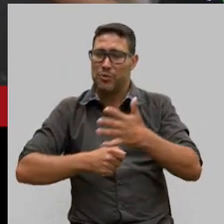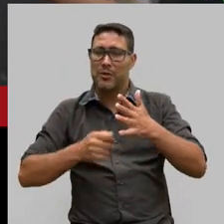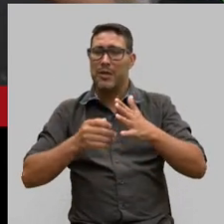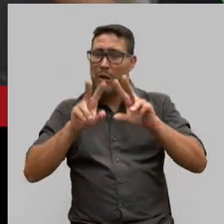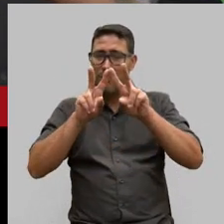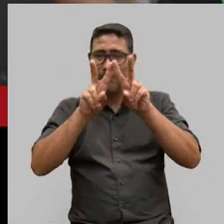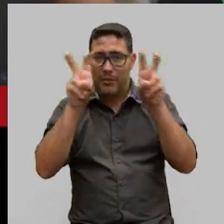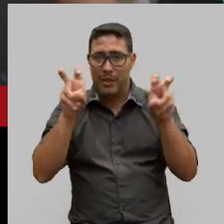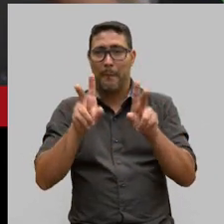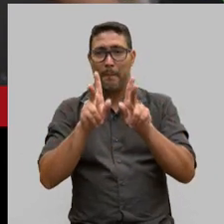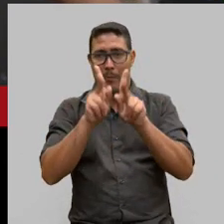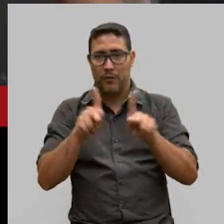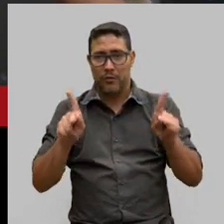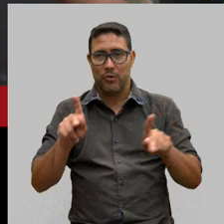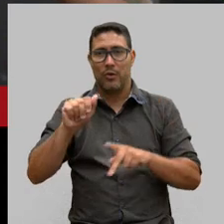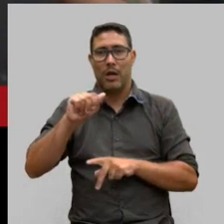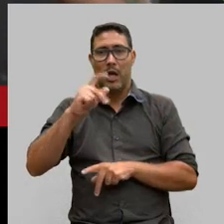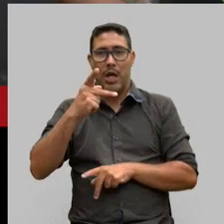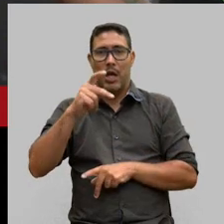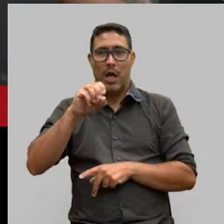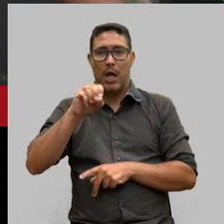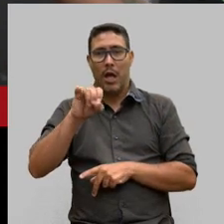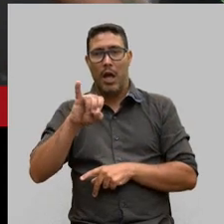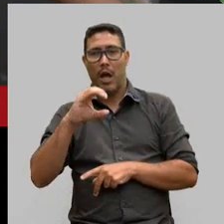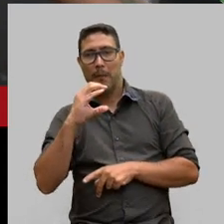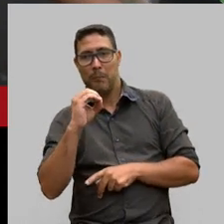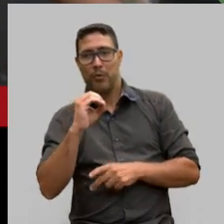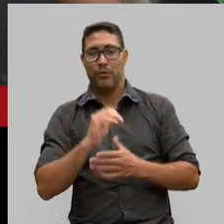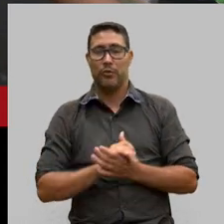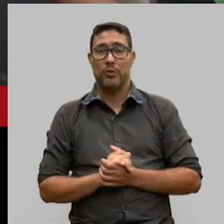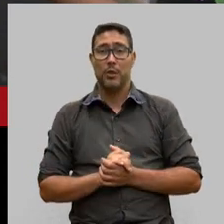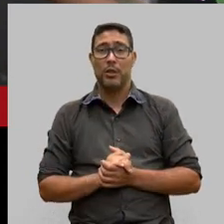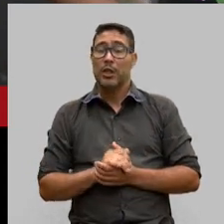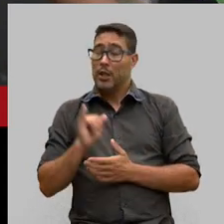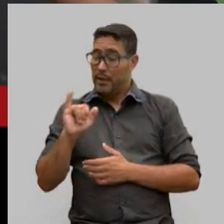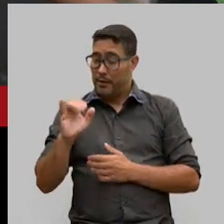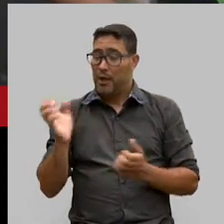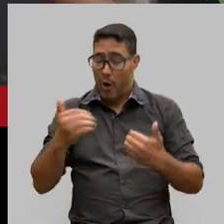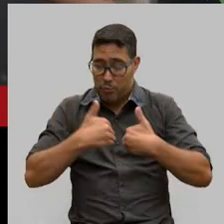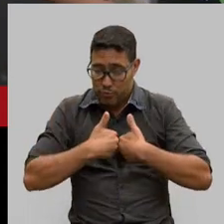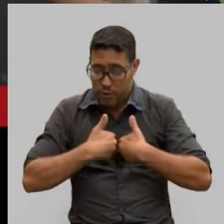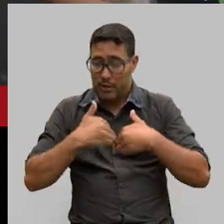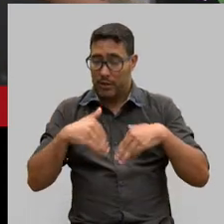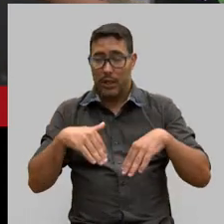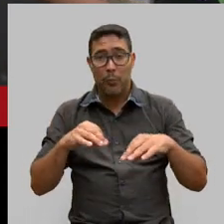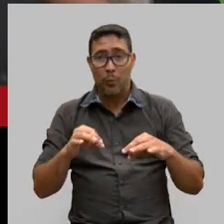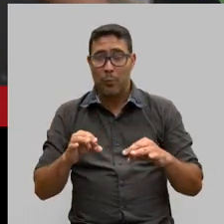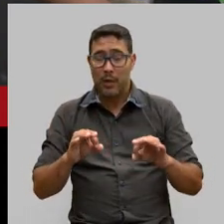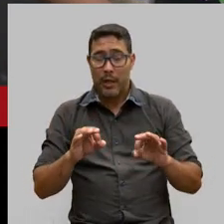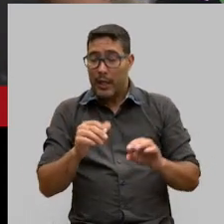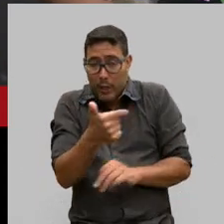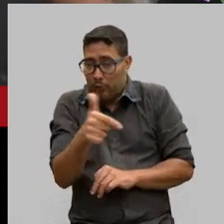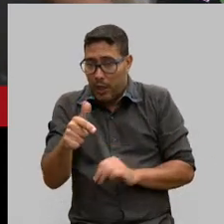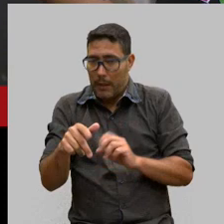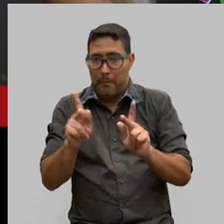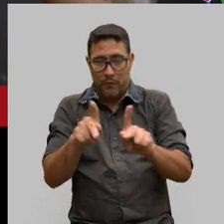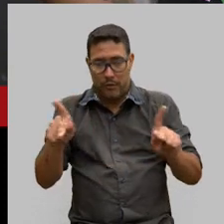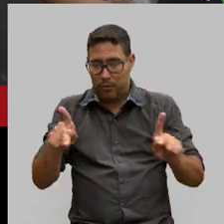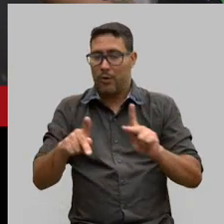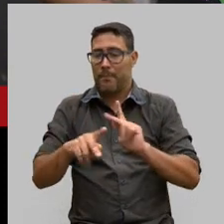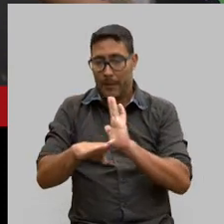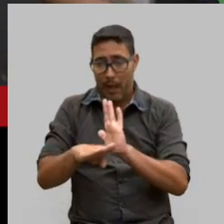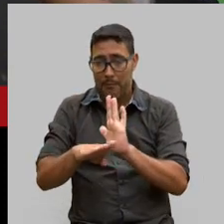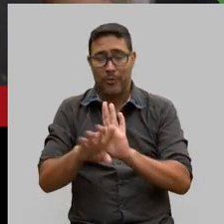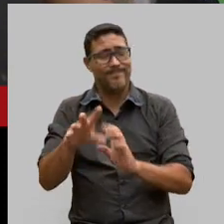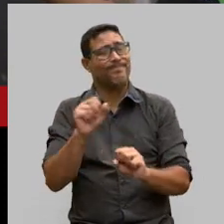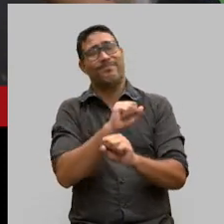é assim impossível o autista ele se se desenvolver plenamente sem esse